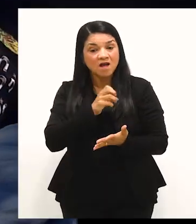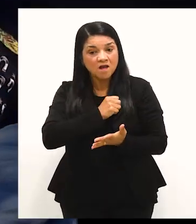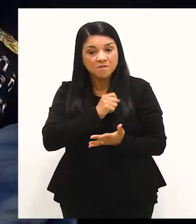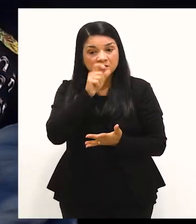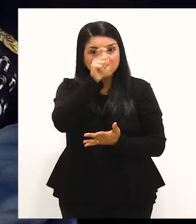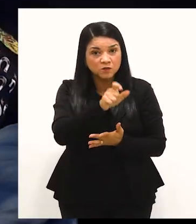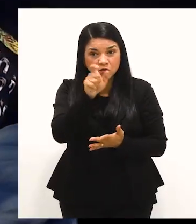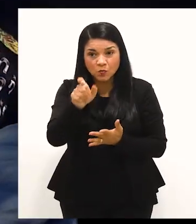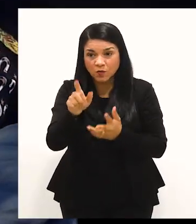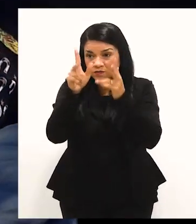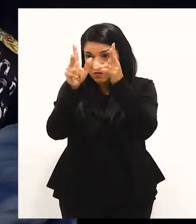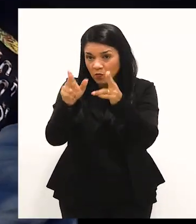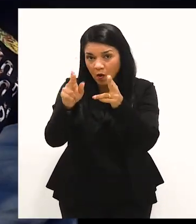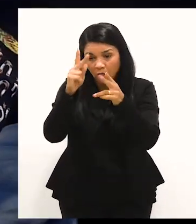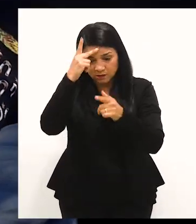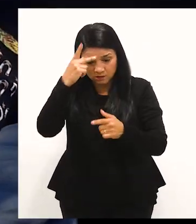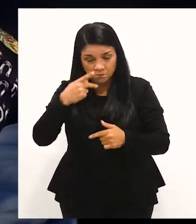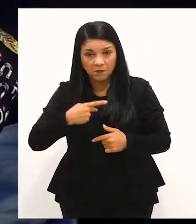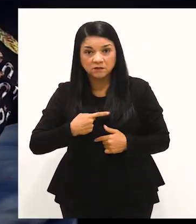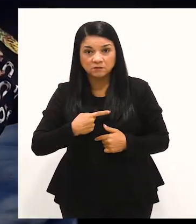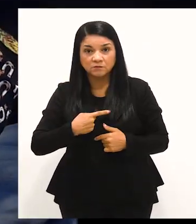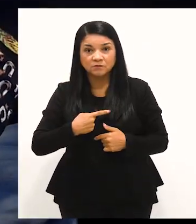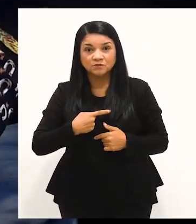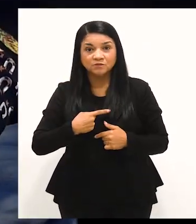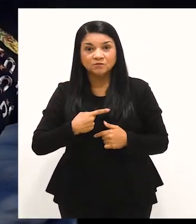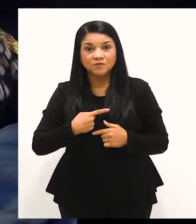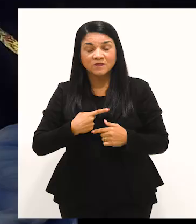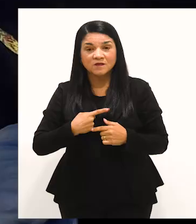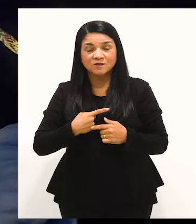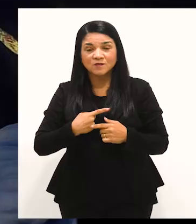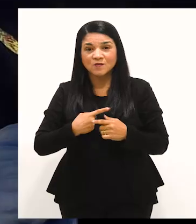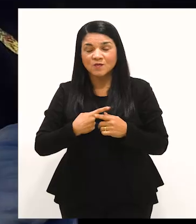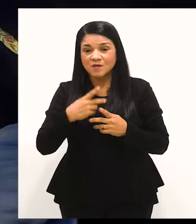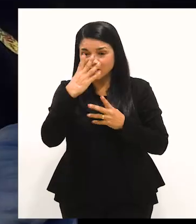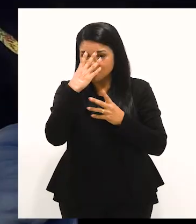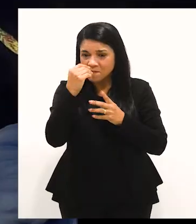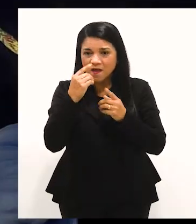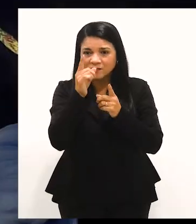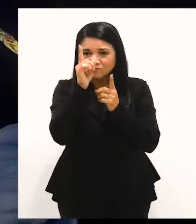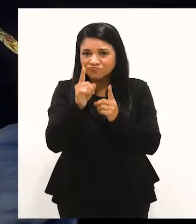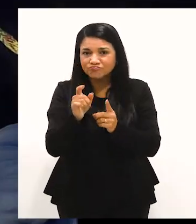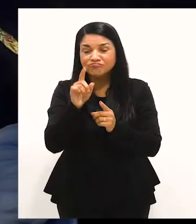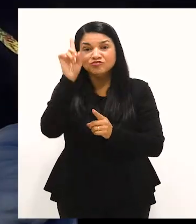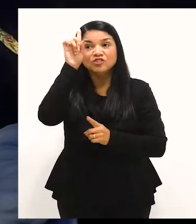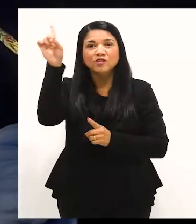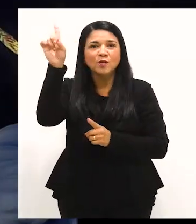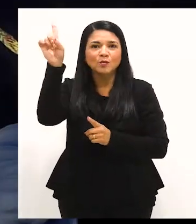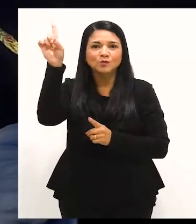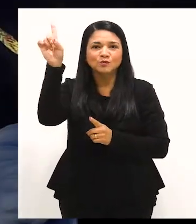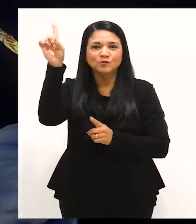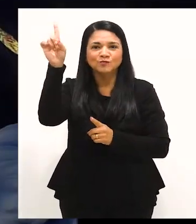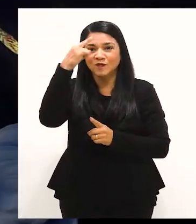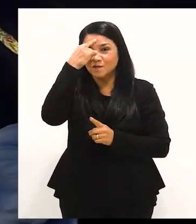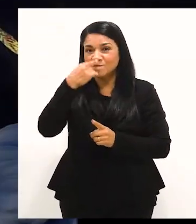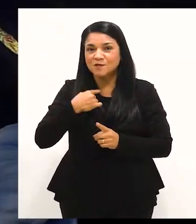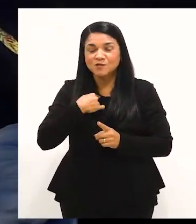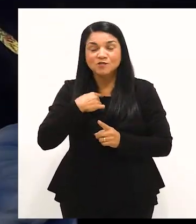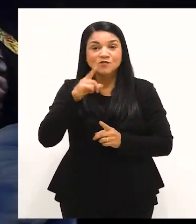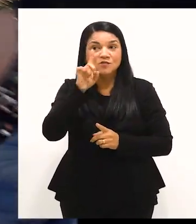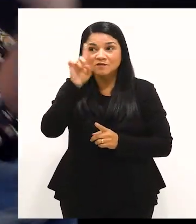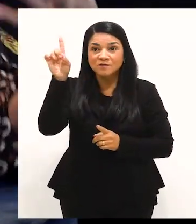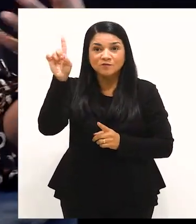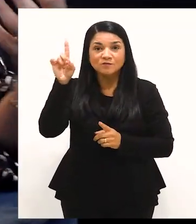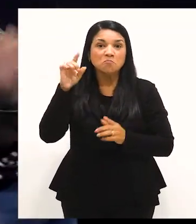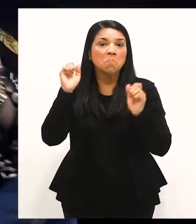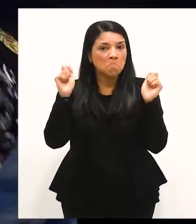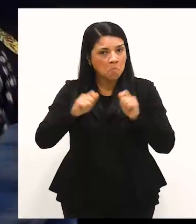não só ama ao teu próximo como a ti, mas eu sou sua imagem e perfeição. Sim. Ele completa. Então ele pode